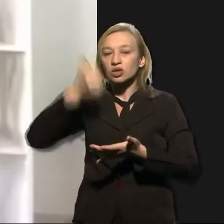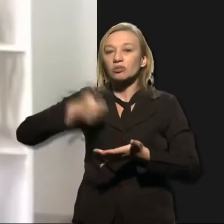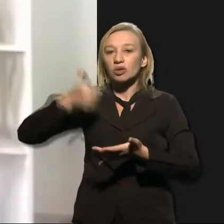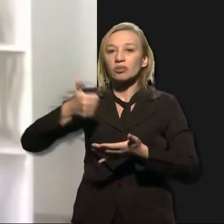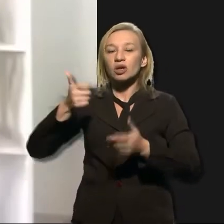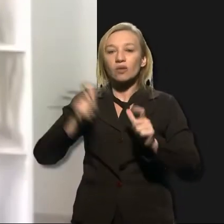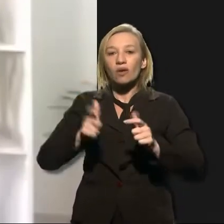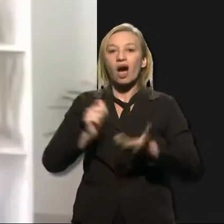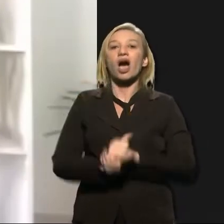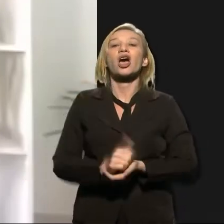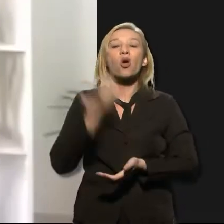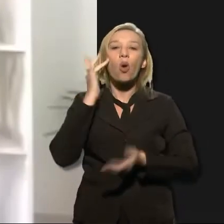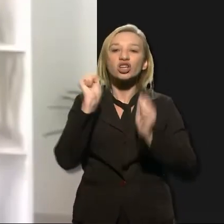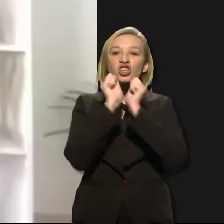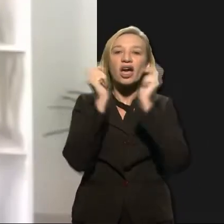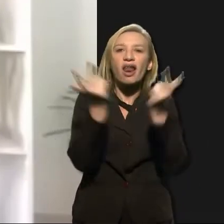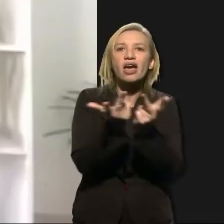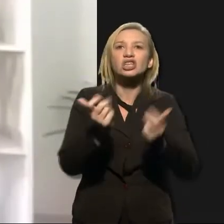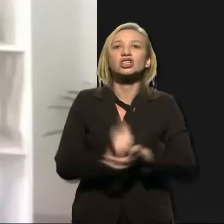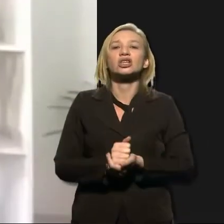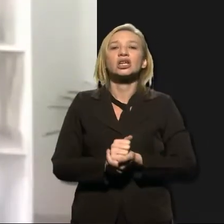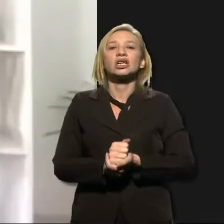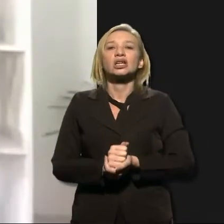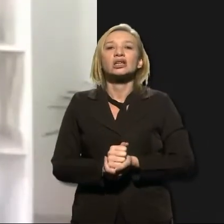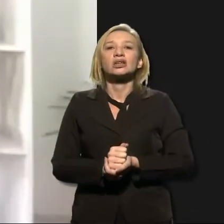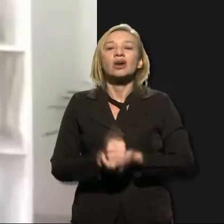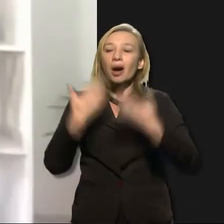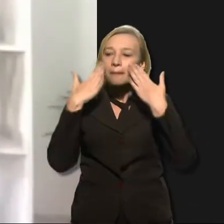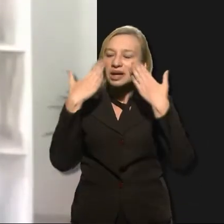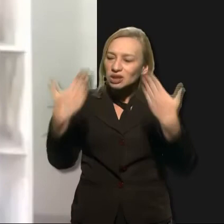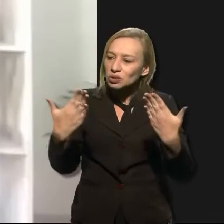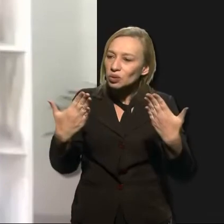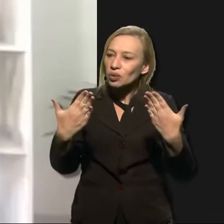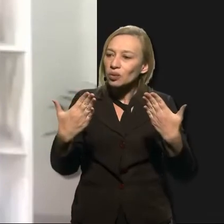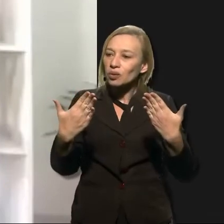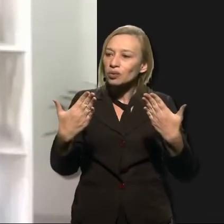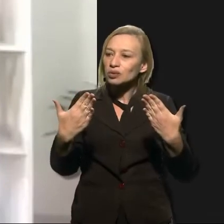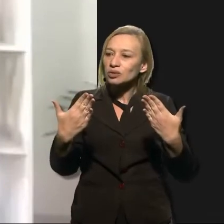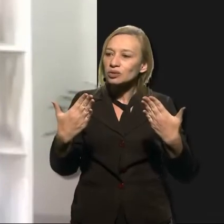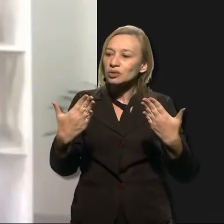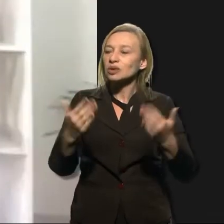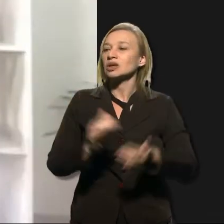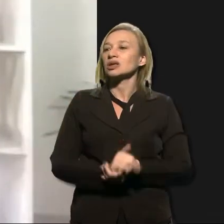pessoas acima de tudo. Então, eu acho que a LERJ